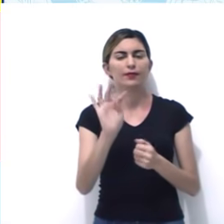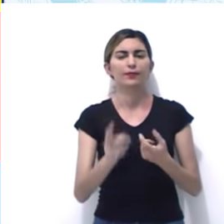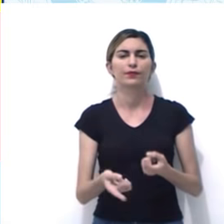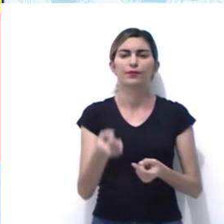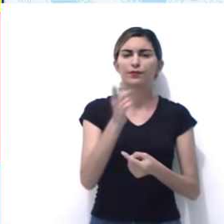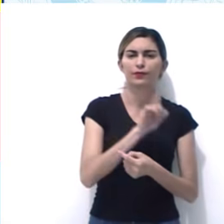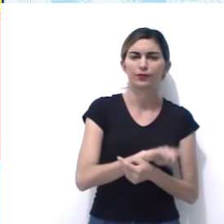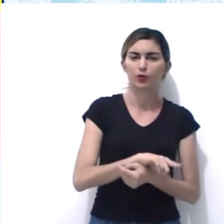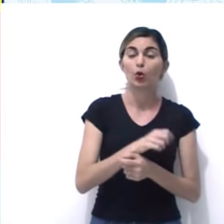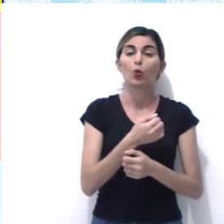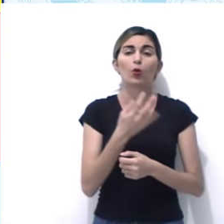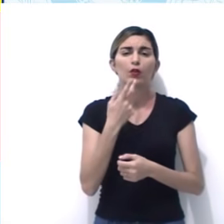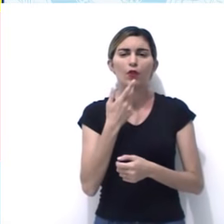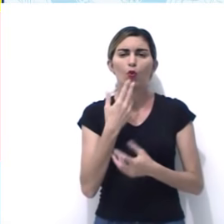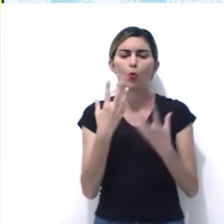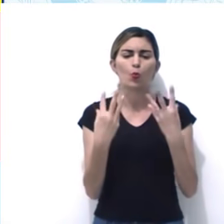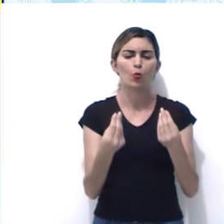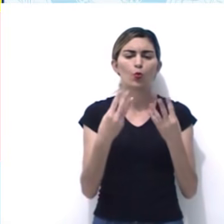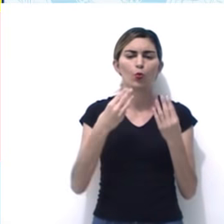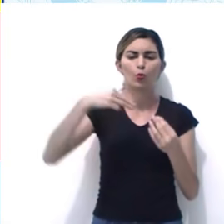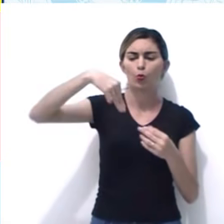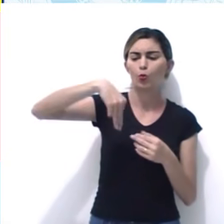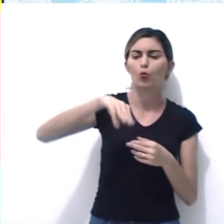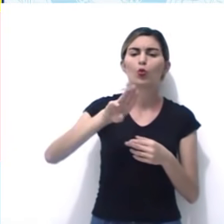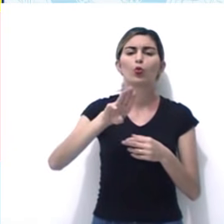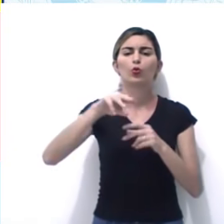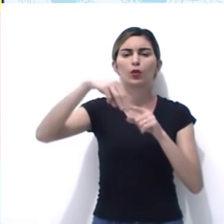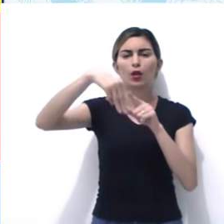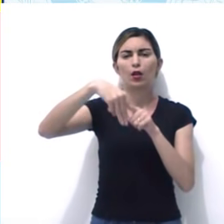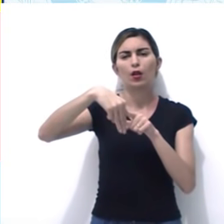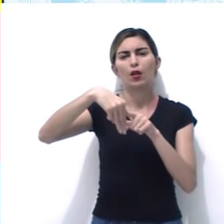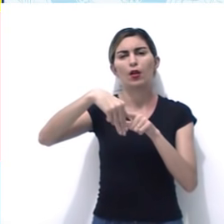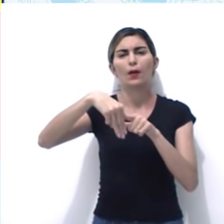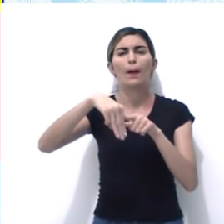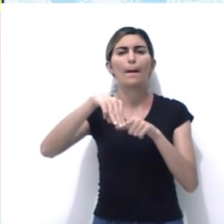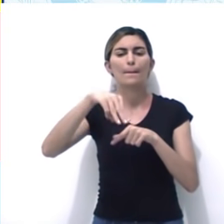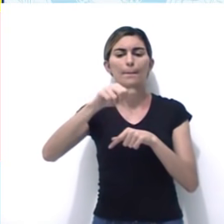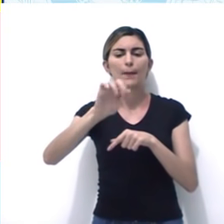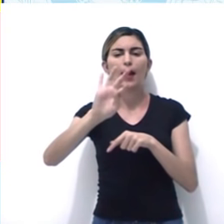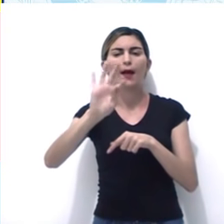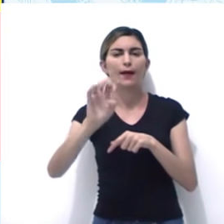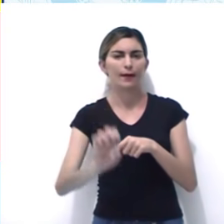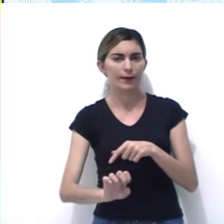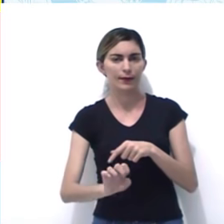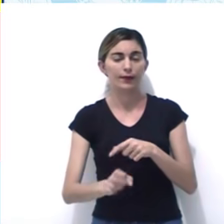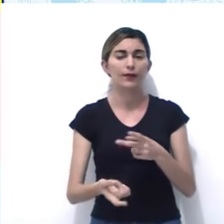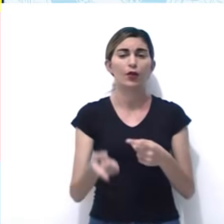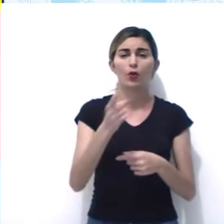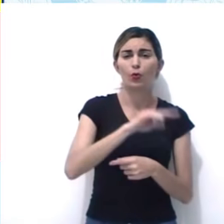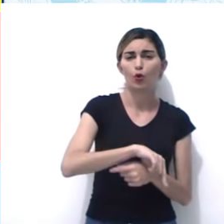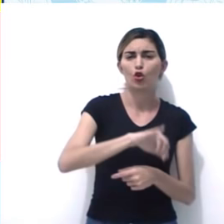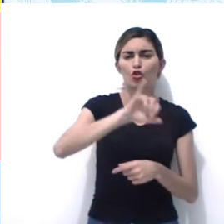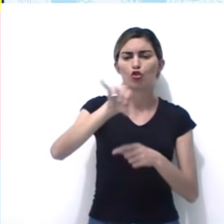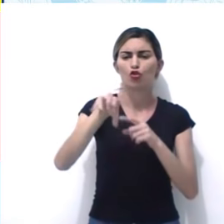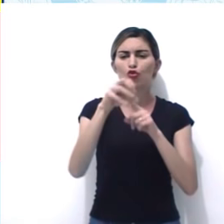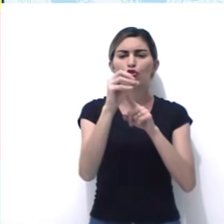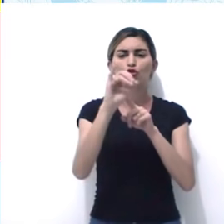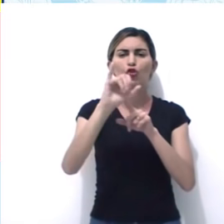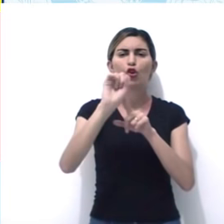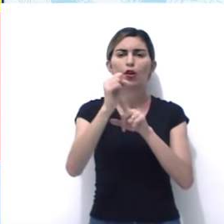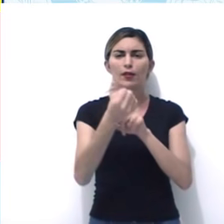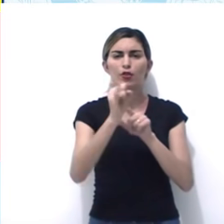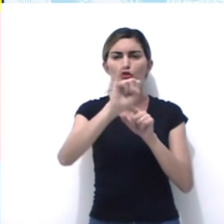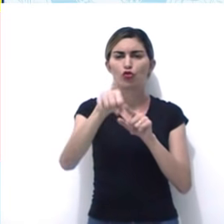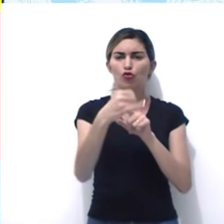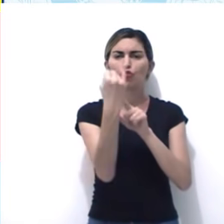e quando eu digo muitas a inicial m vai lembrar marte quando eu digo jóias a inicial